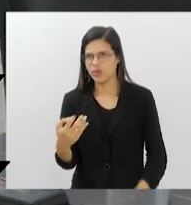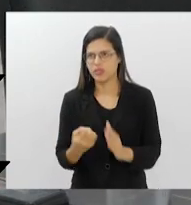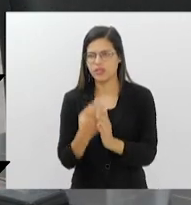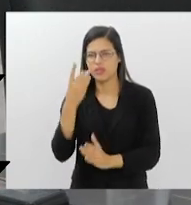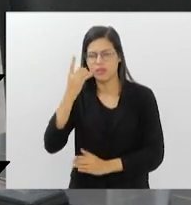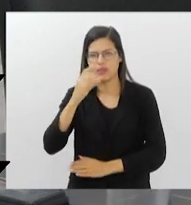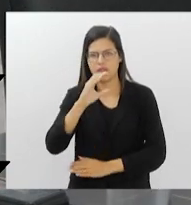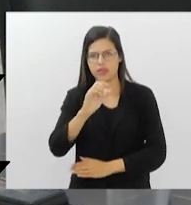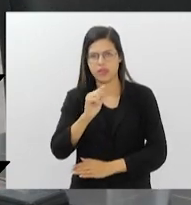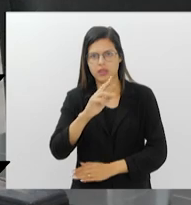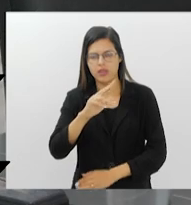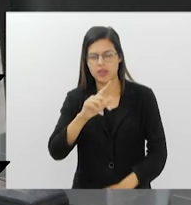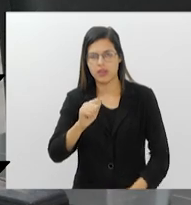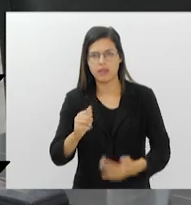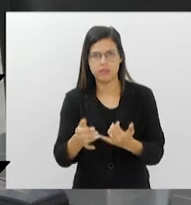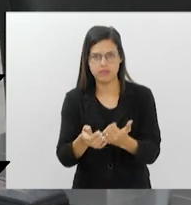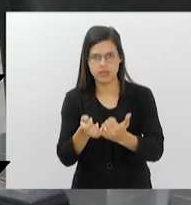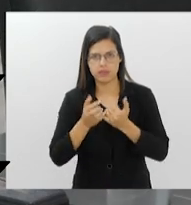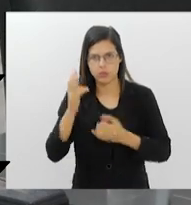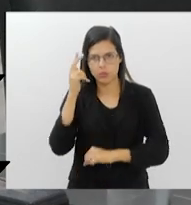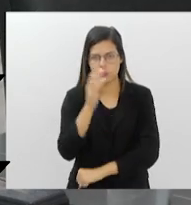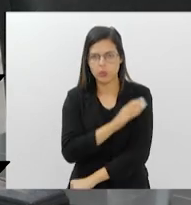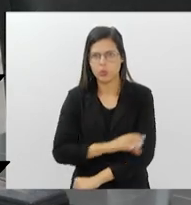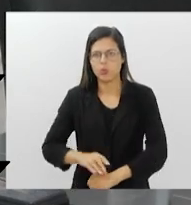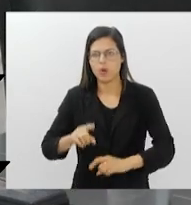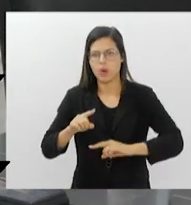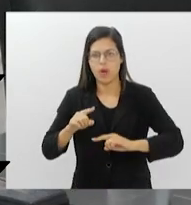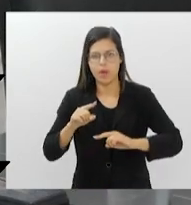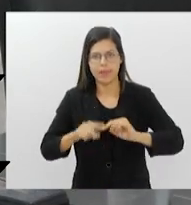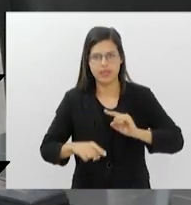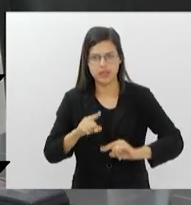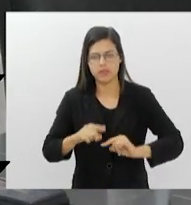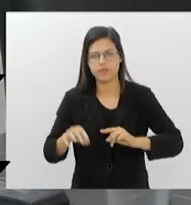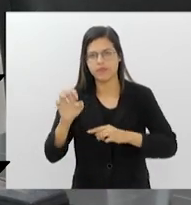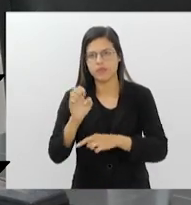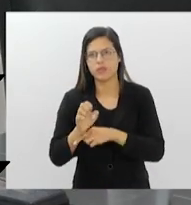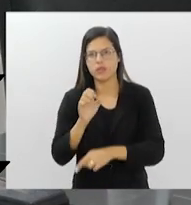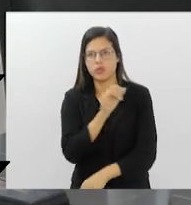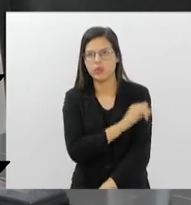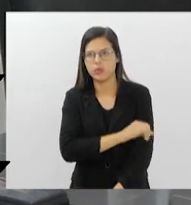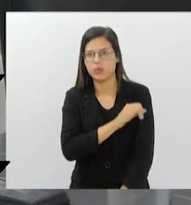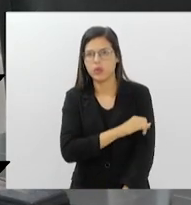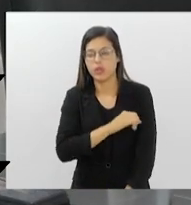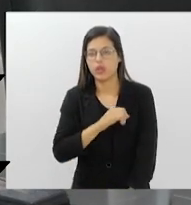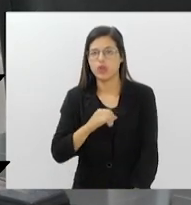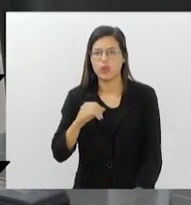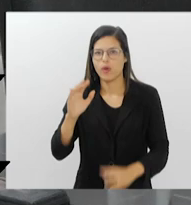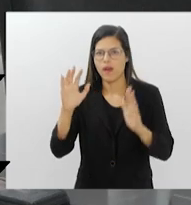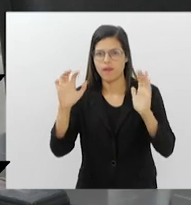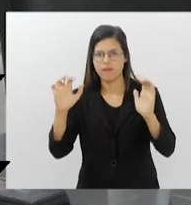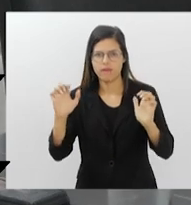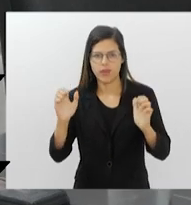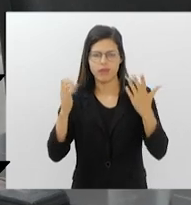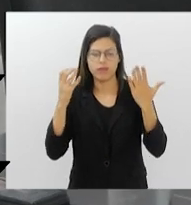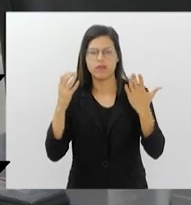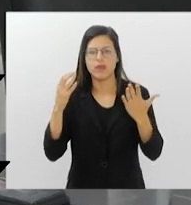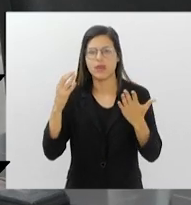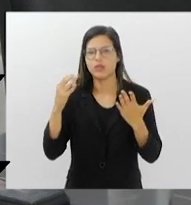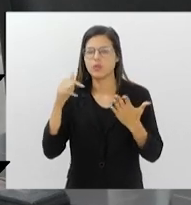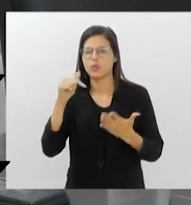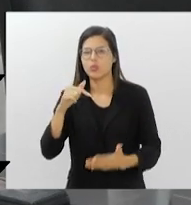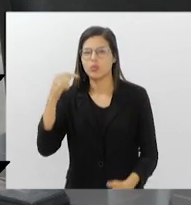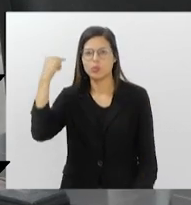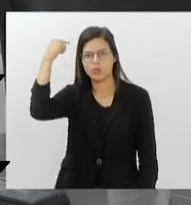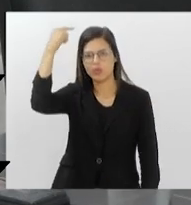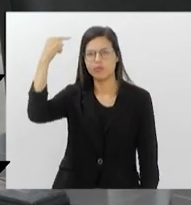Carla Machado que declara patrimônio cultural e material do Estado do Rio de Janeiro a festa do divino Espírito Santo no município de São João